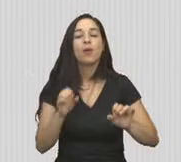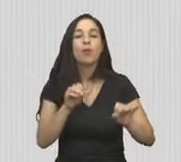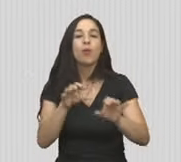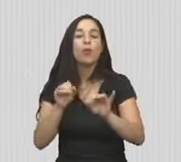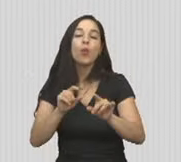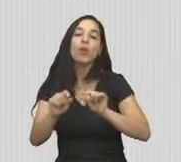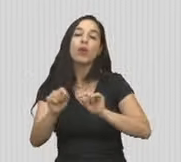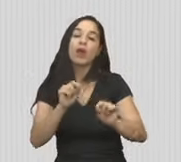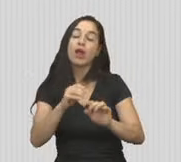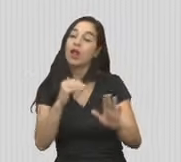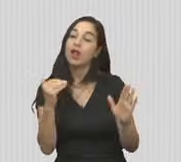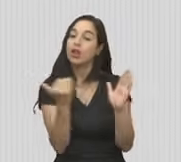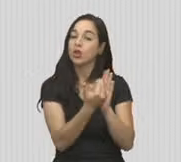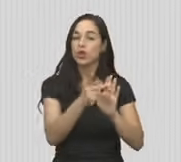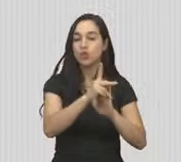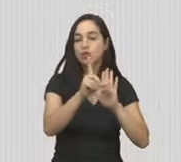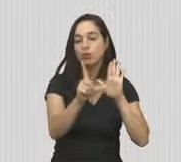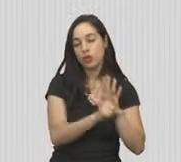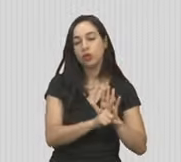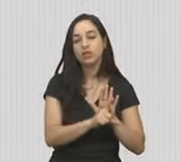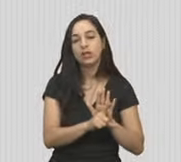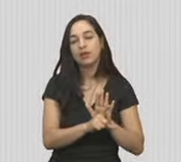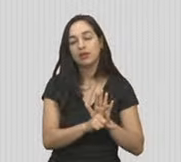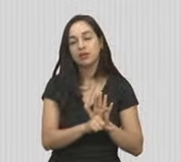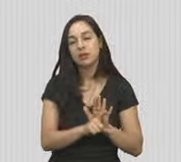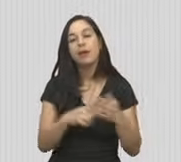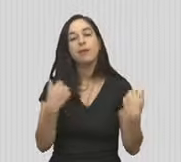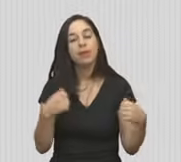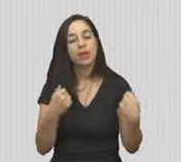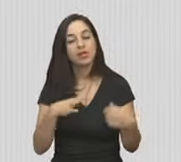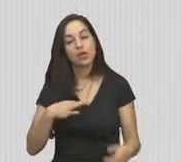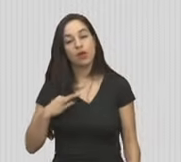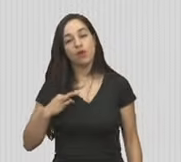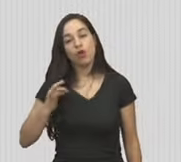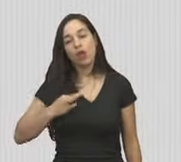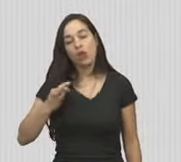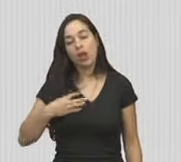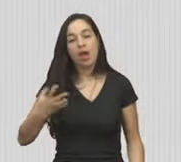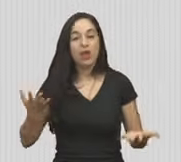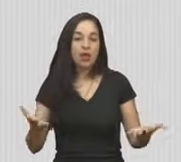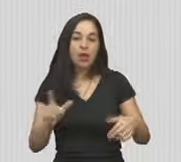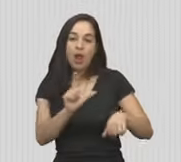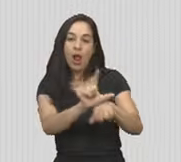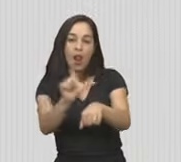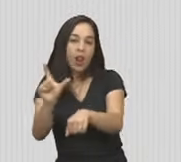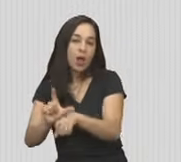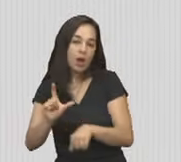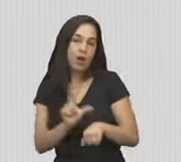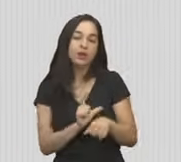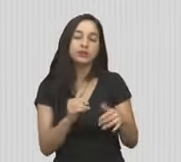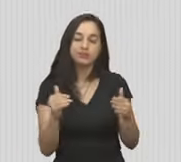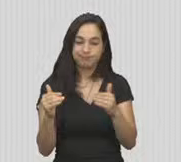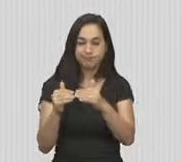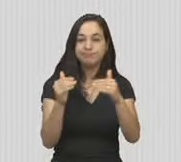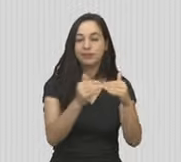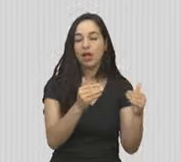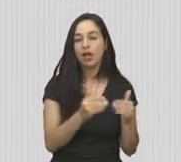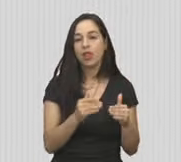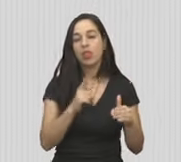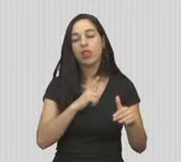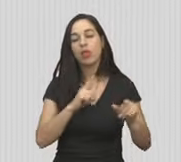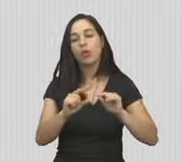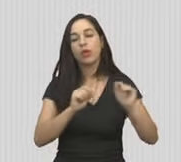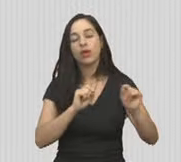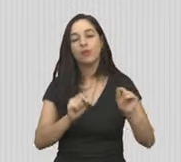Isso aí, todos os projetos, eles surgem de uma adesão voluntária, os próprios comerciantes. Ali embaixo é até um exemplo de